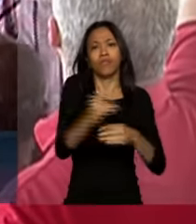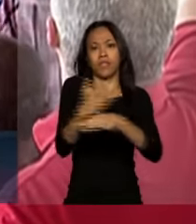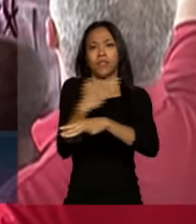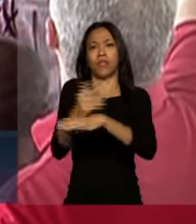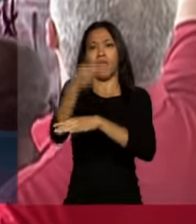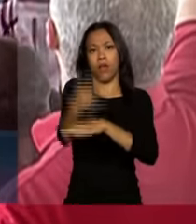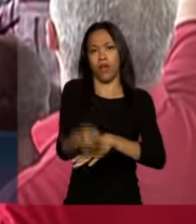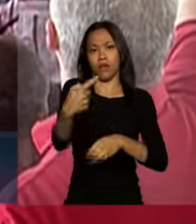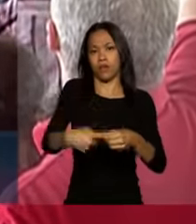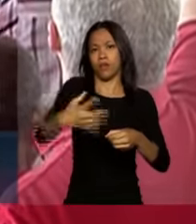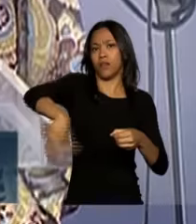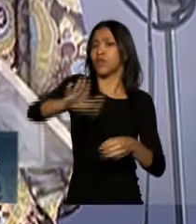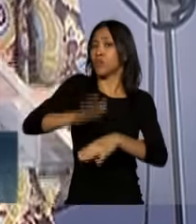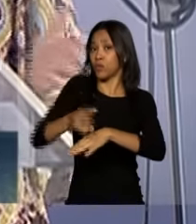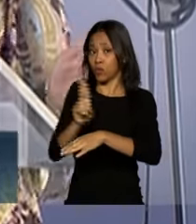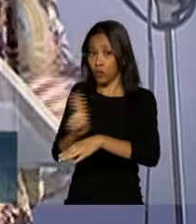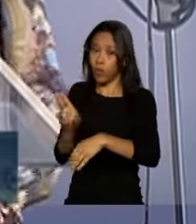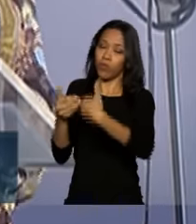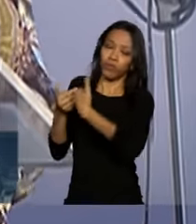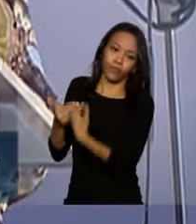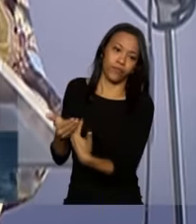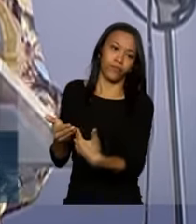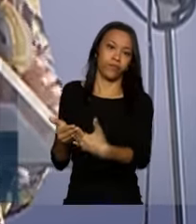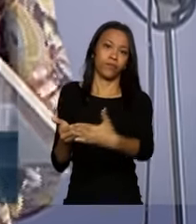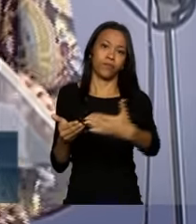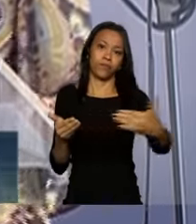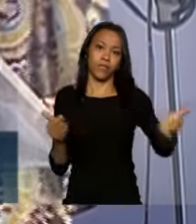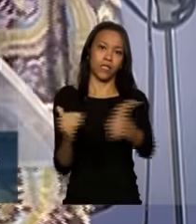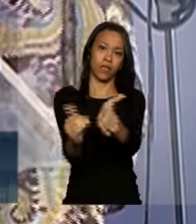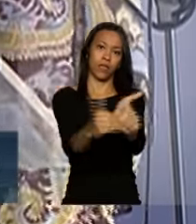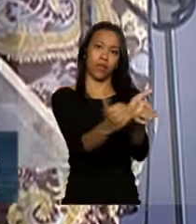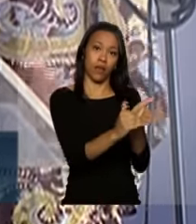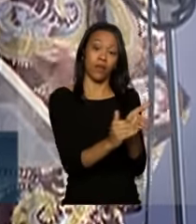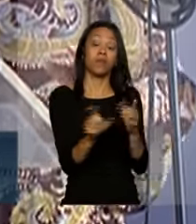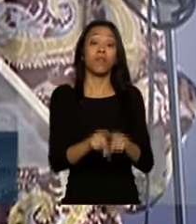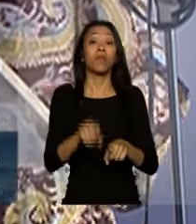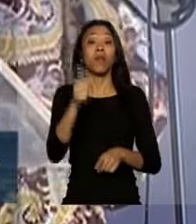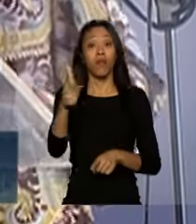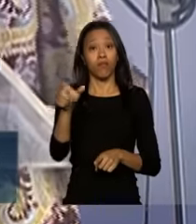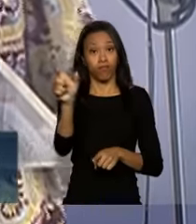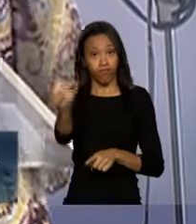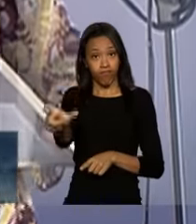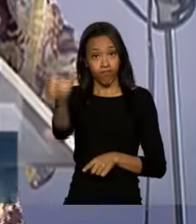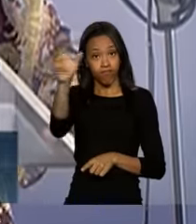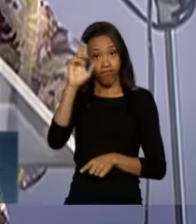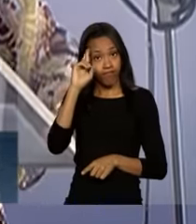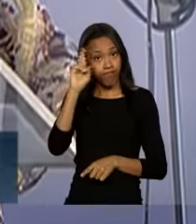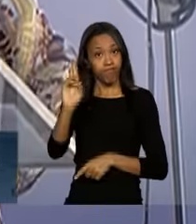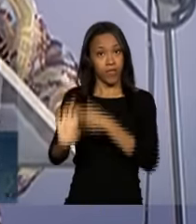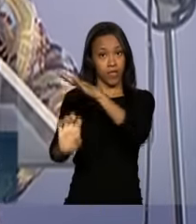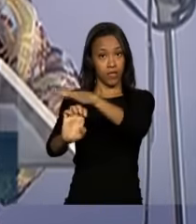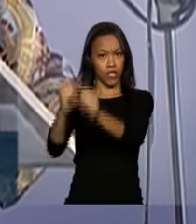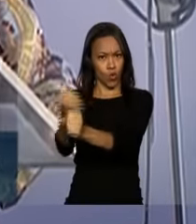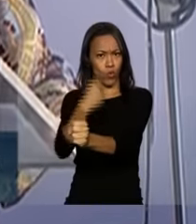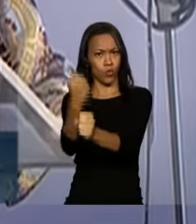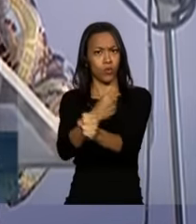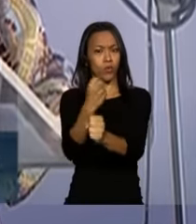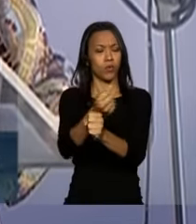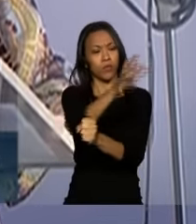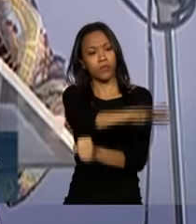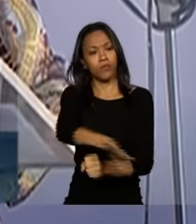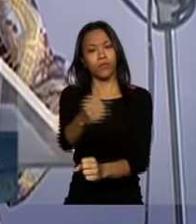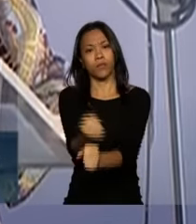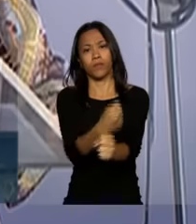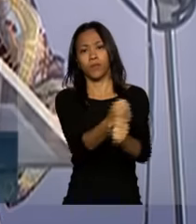os secretários. Queria cumprimentar um empresário que construiu o residencial, o